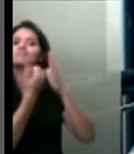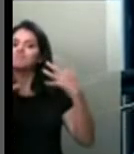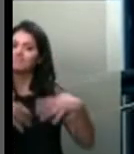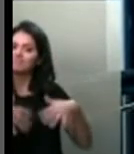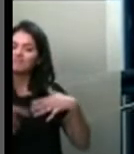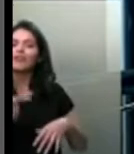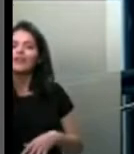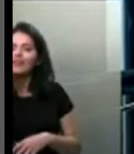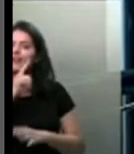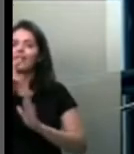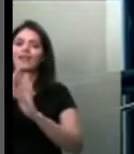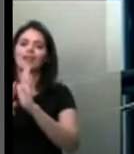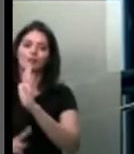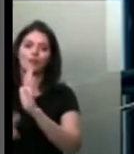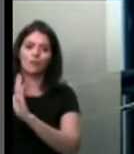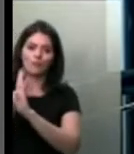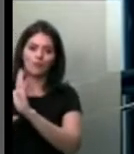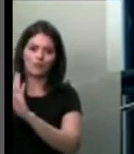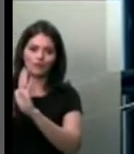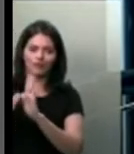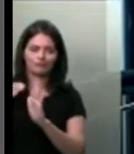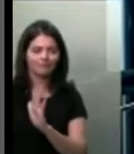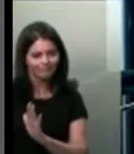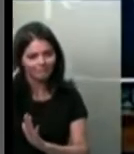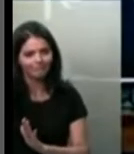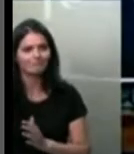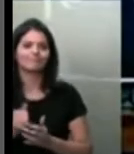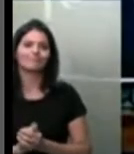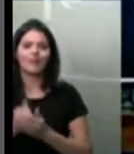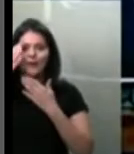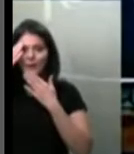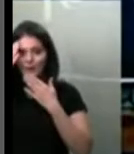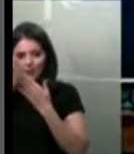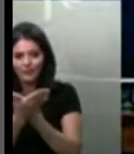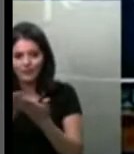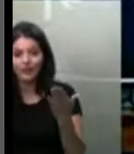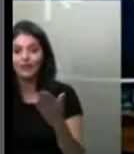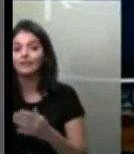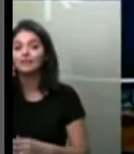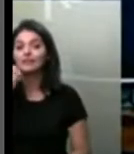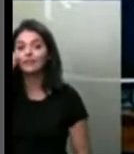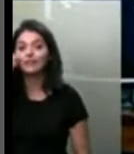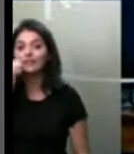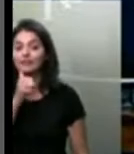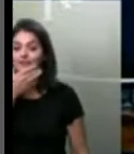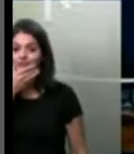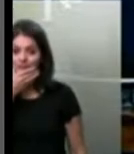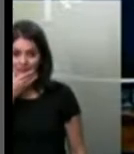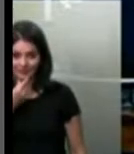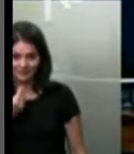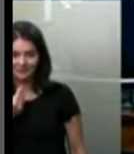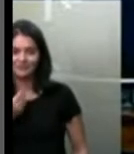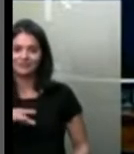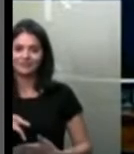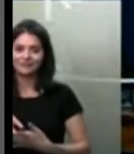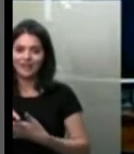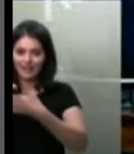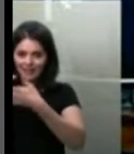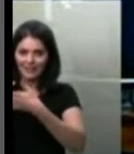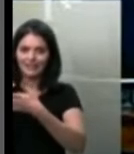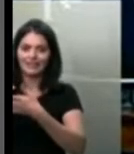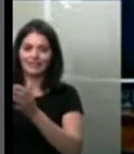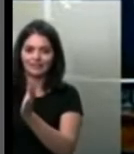relatar projeto de tamanha relevância. Muito obrigado a todos os senadores, senadoras, a liderança